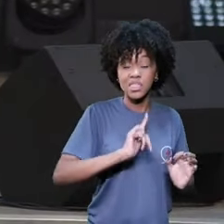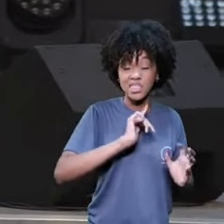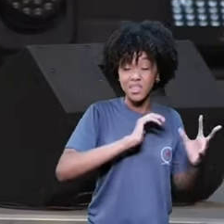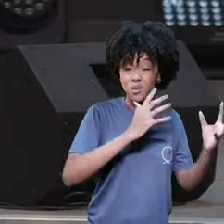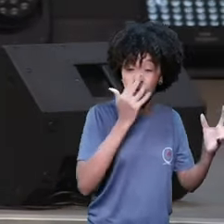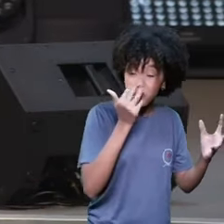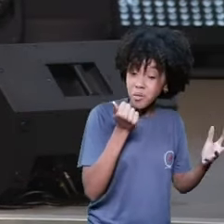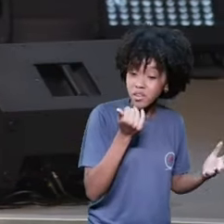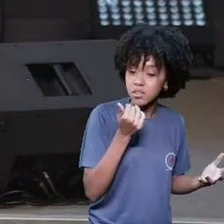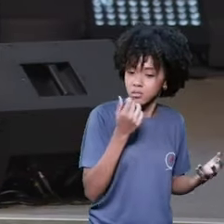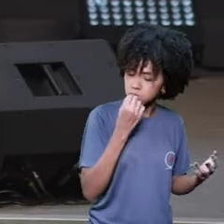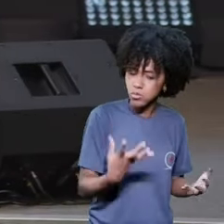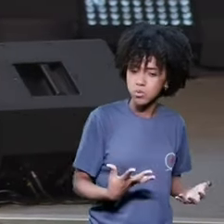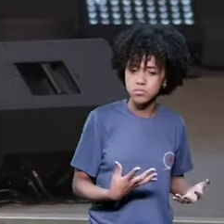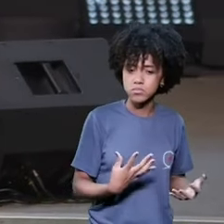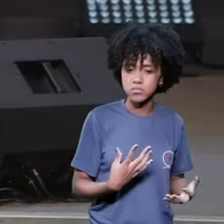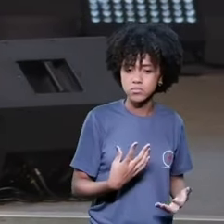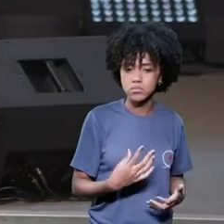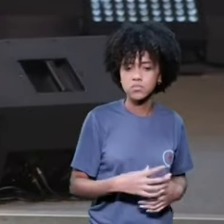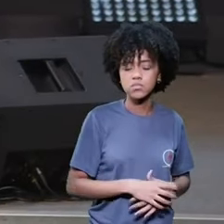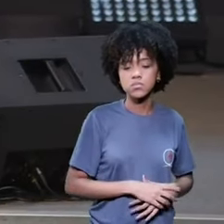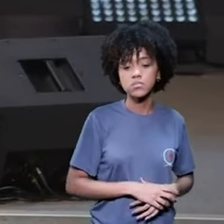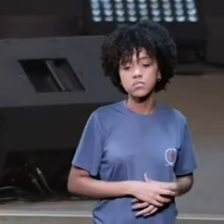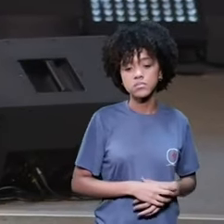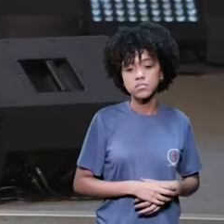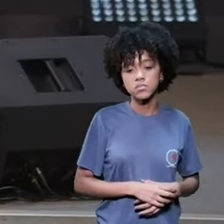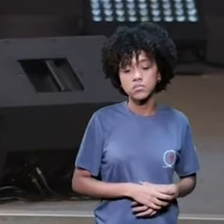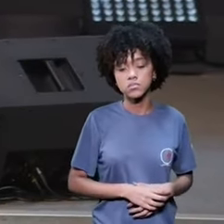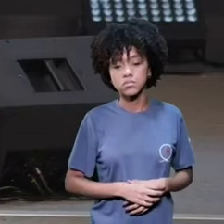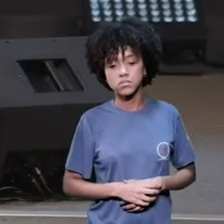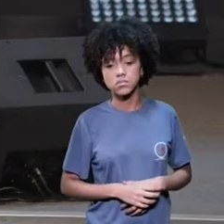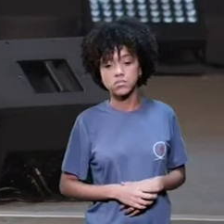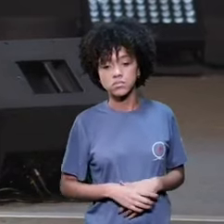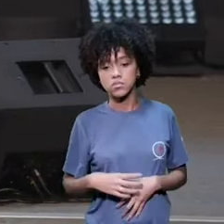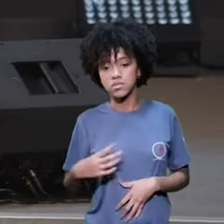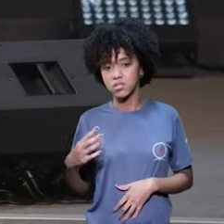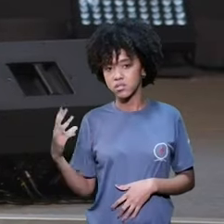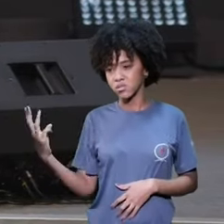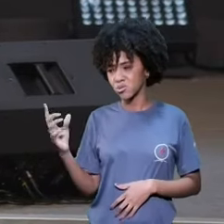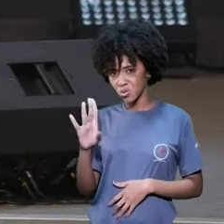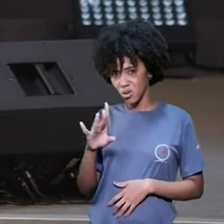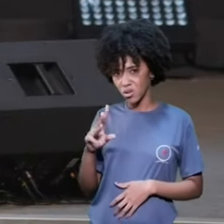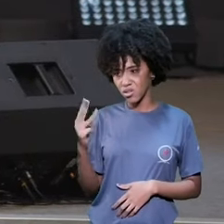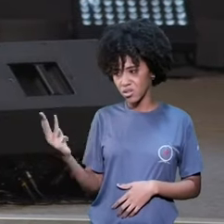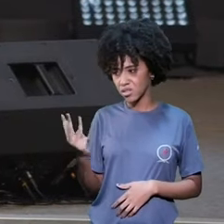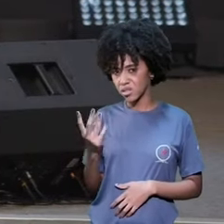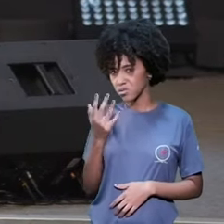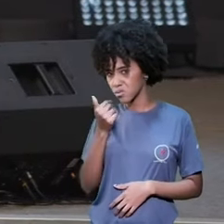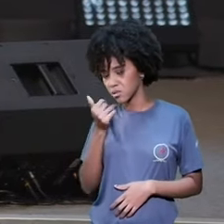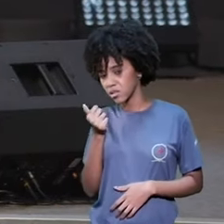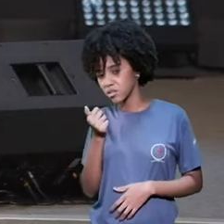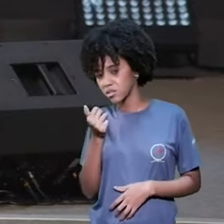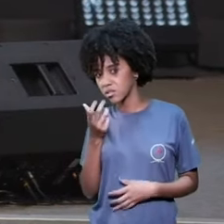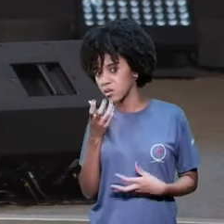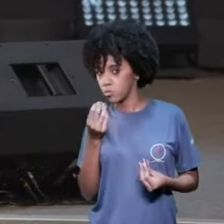cá, 3 bolos, coalhada, leite e um bezerro inteiro para 3 homens comer? Não é muito não, irmão?